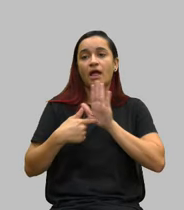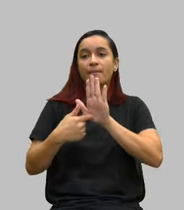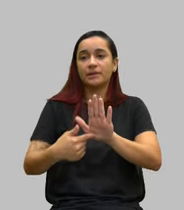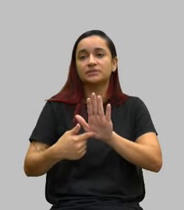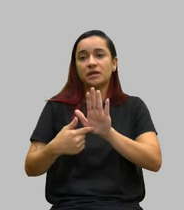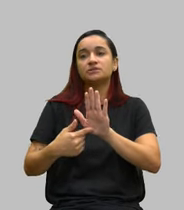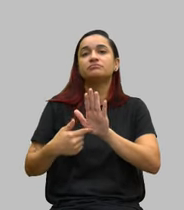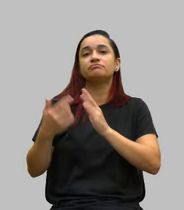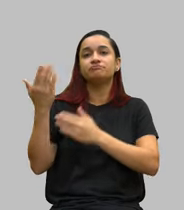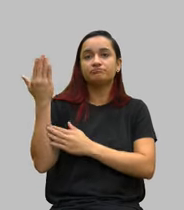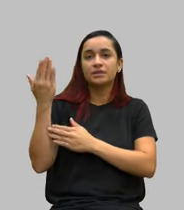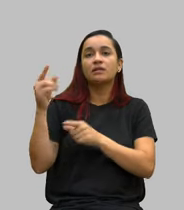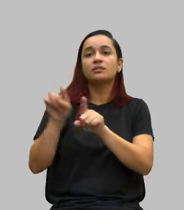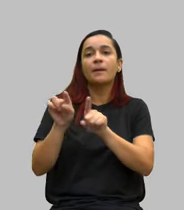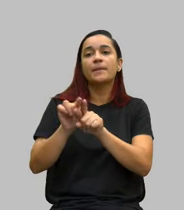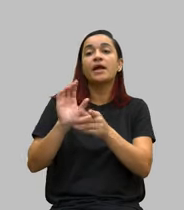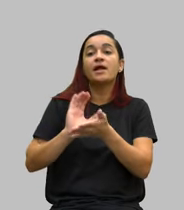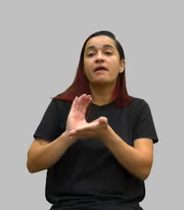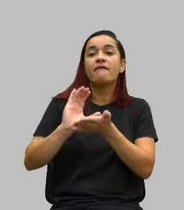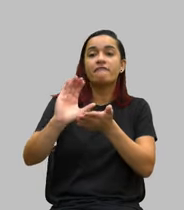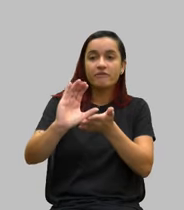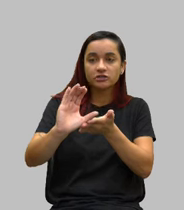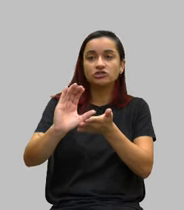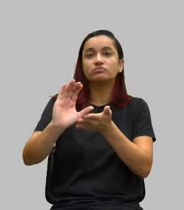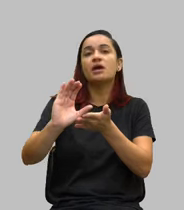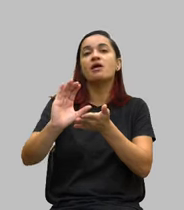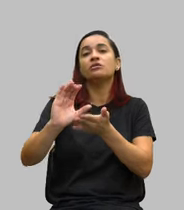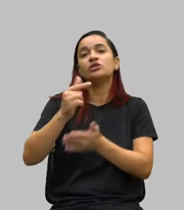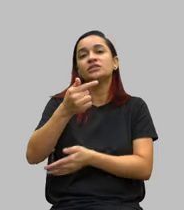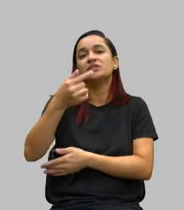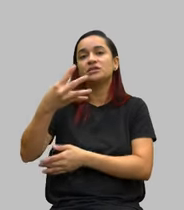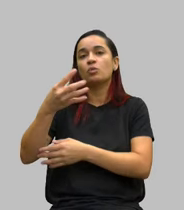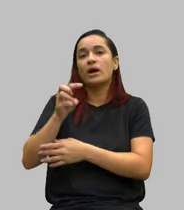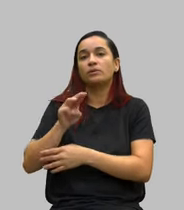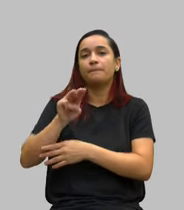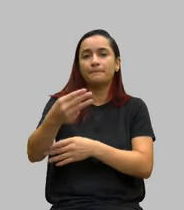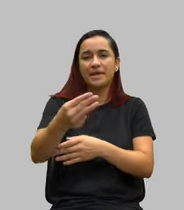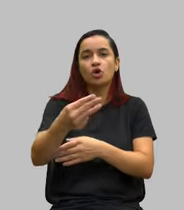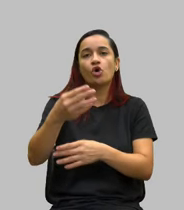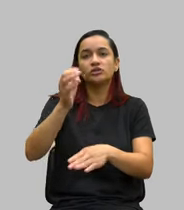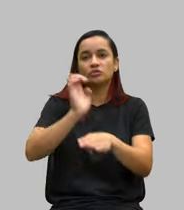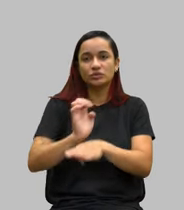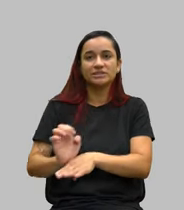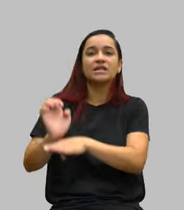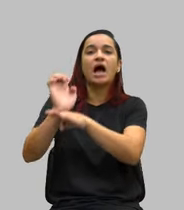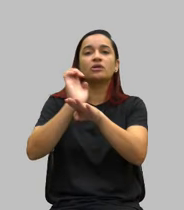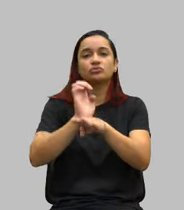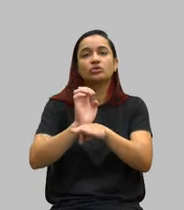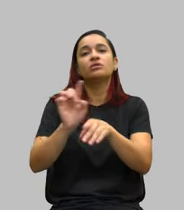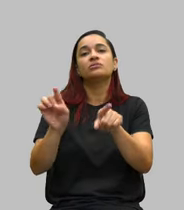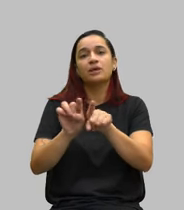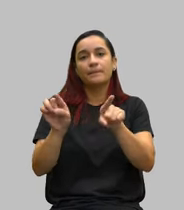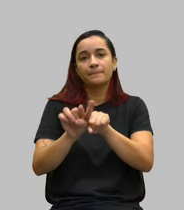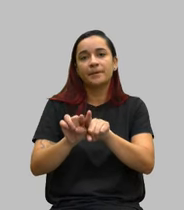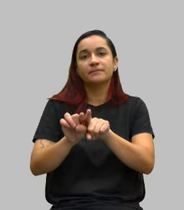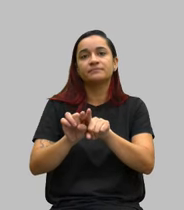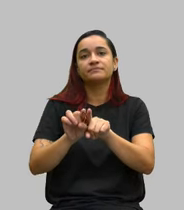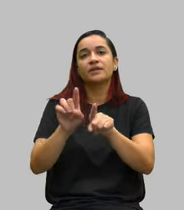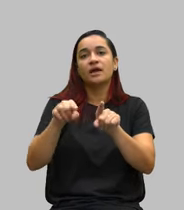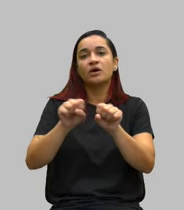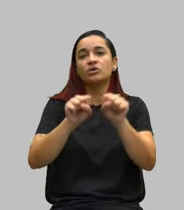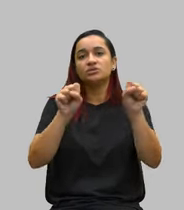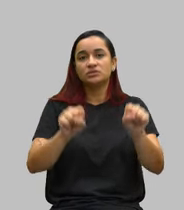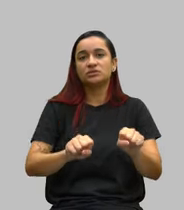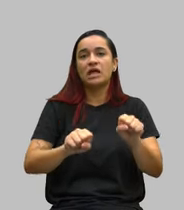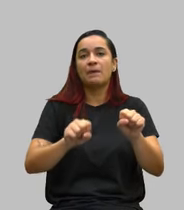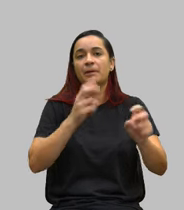investidos aproximadamente estão sendo investidos aproximadamente 74 milhões pelo Estado destinados aí a a obras né no nosso sistema prisional e nós